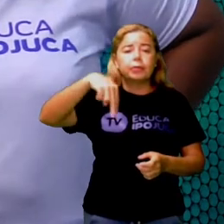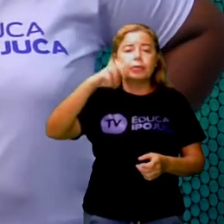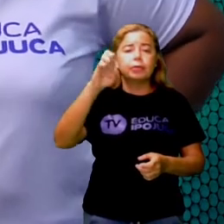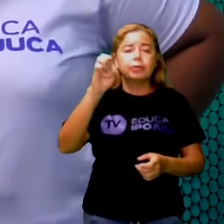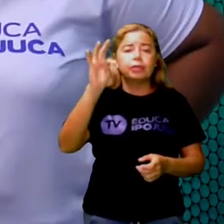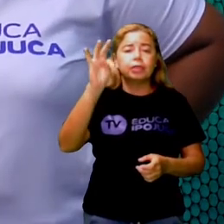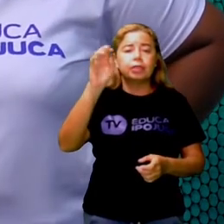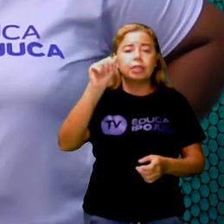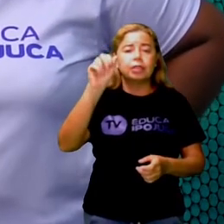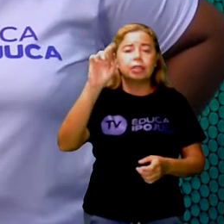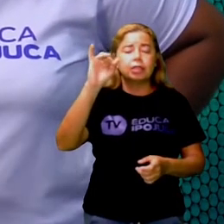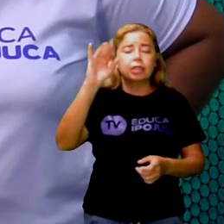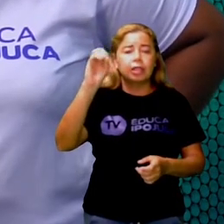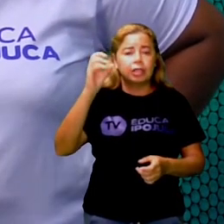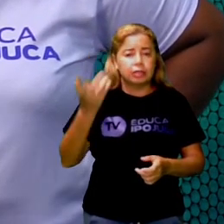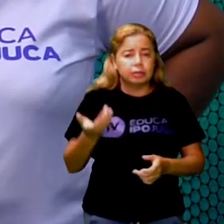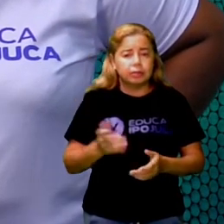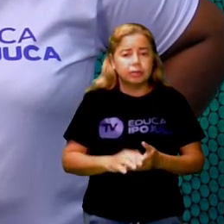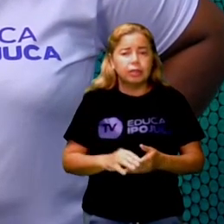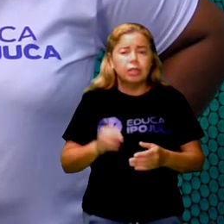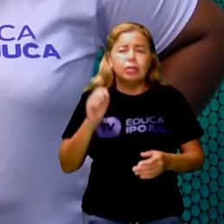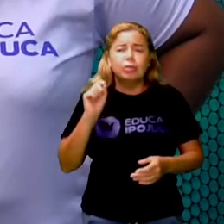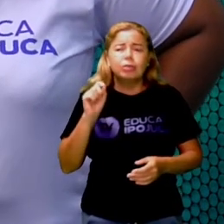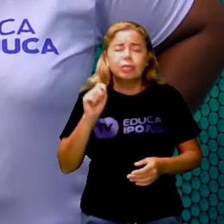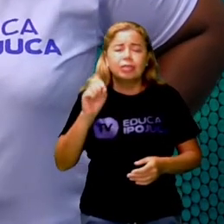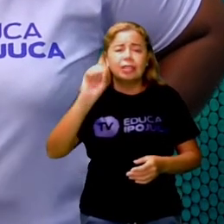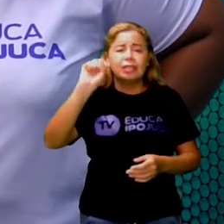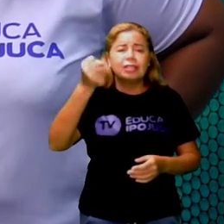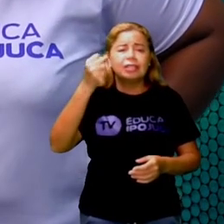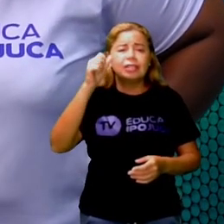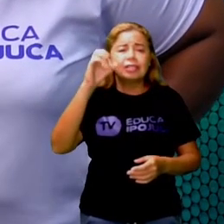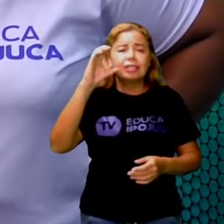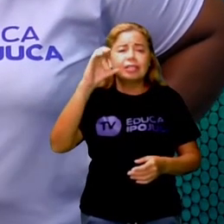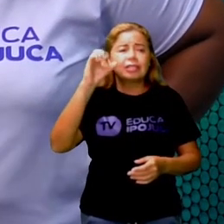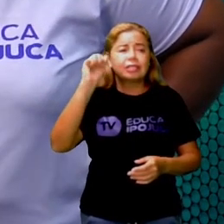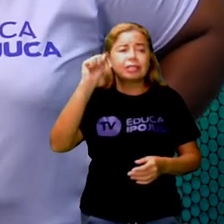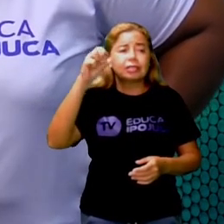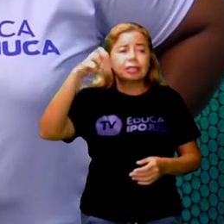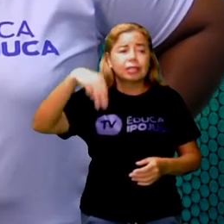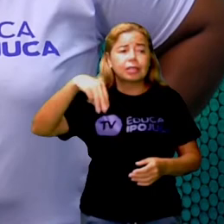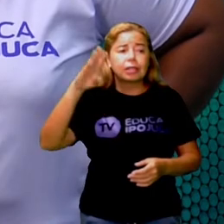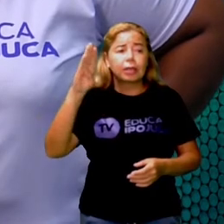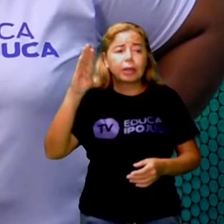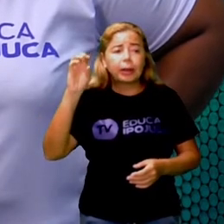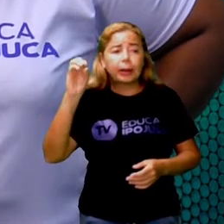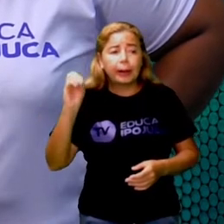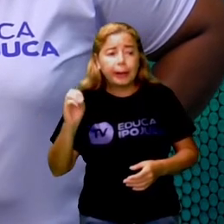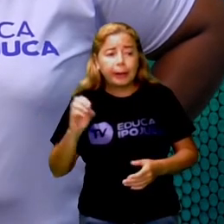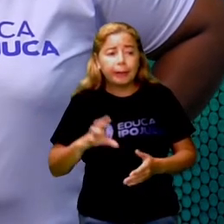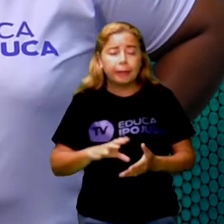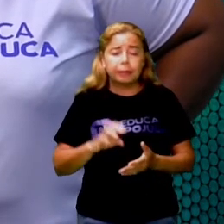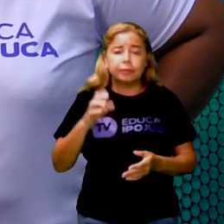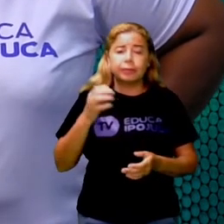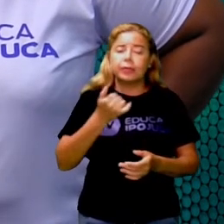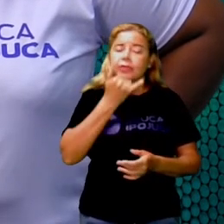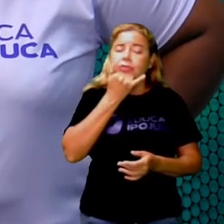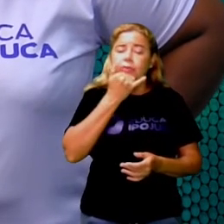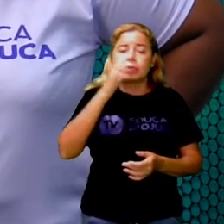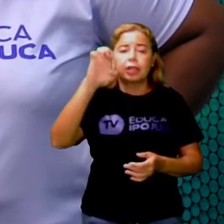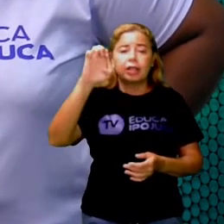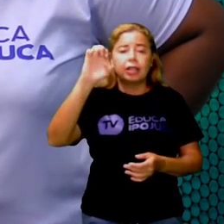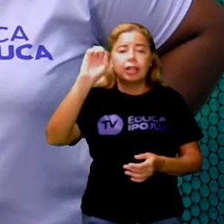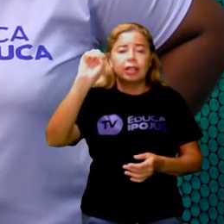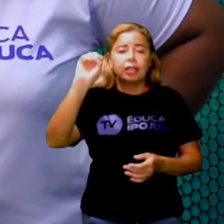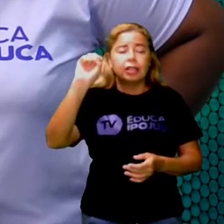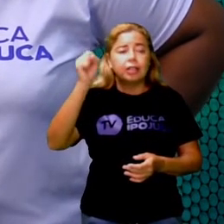que é escambo, tia Gil? Como é que ele surgiu? Como a gente viu, escambo